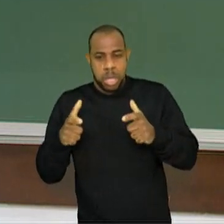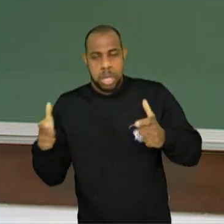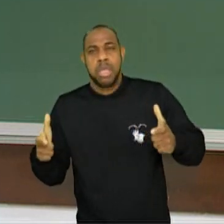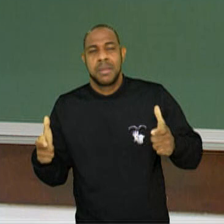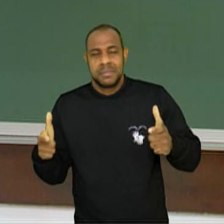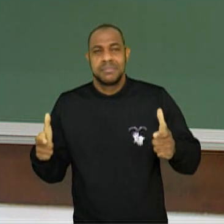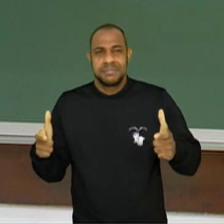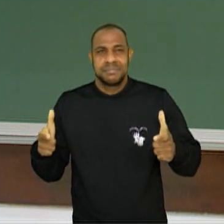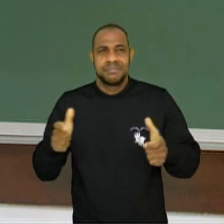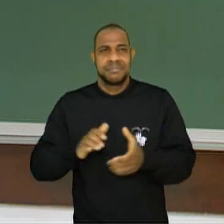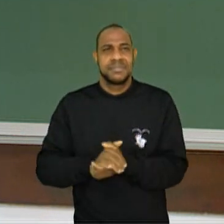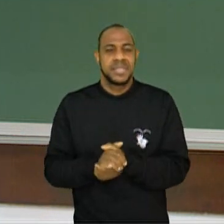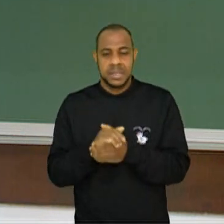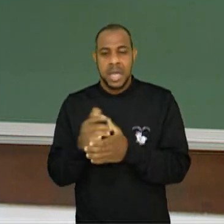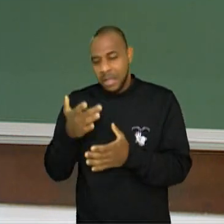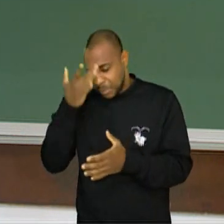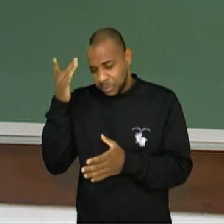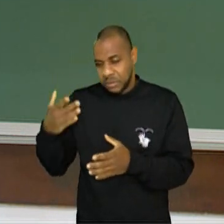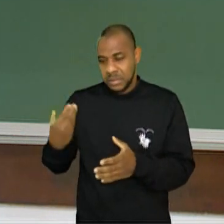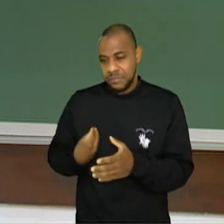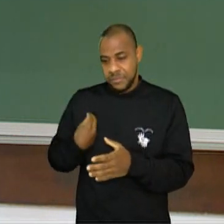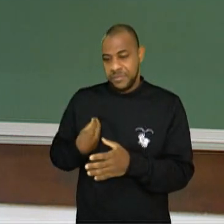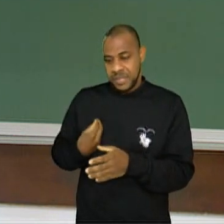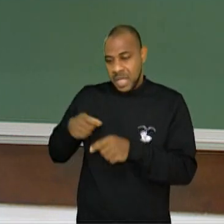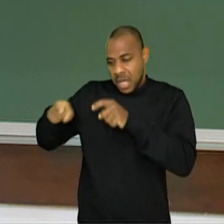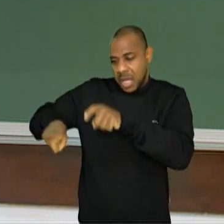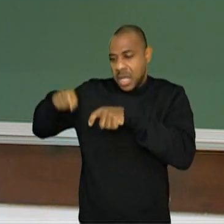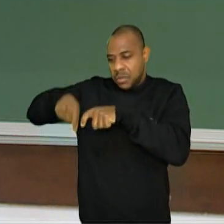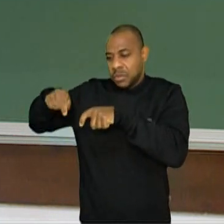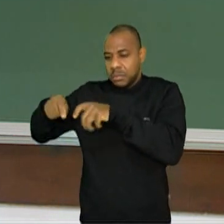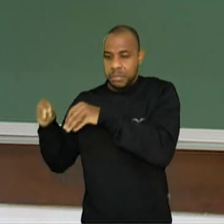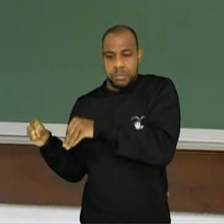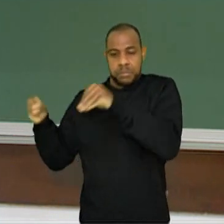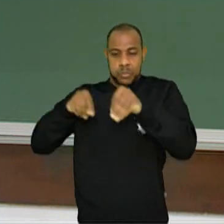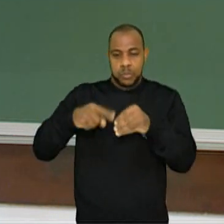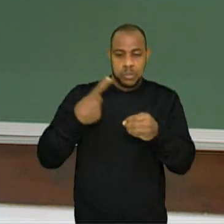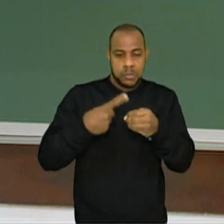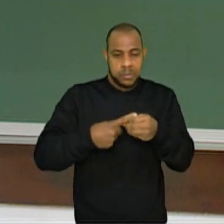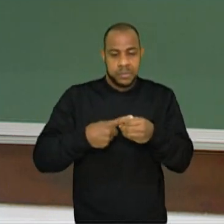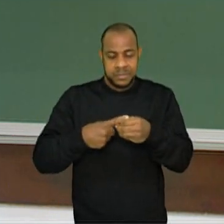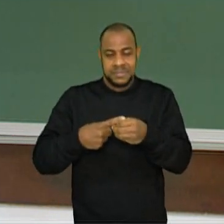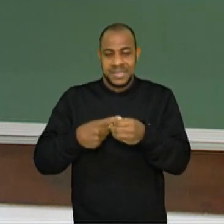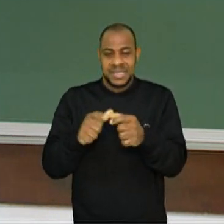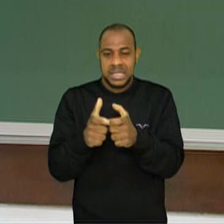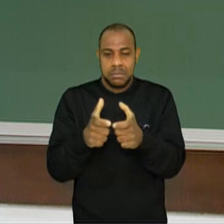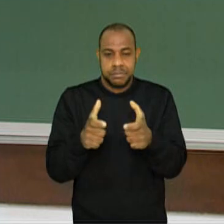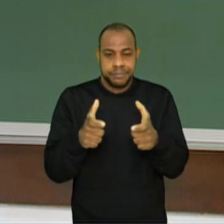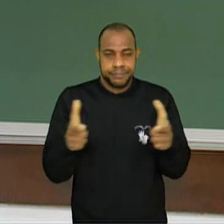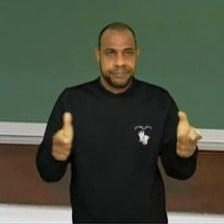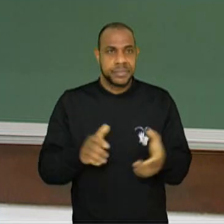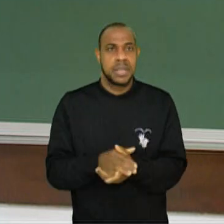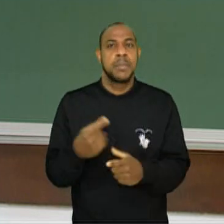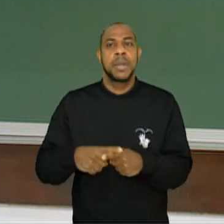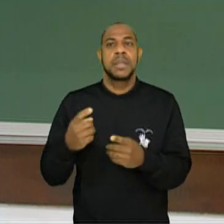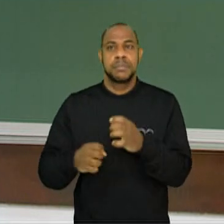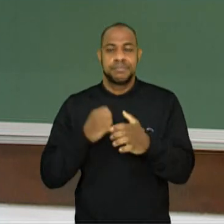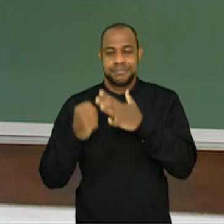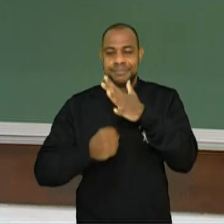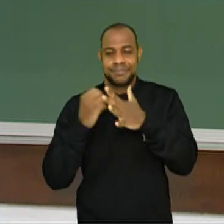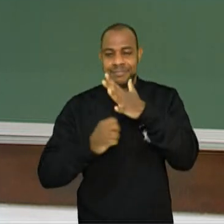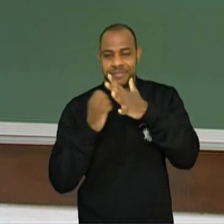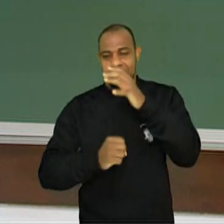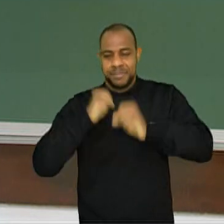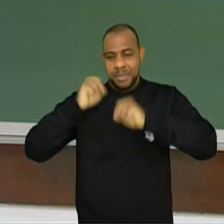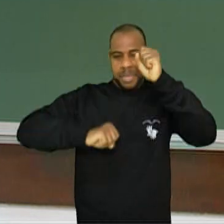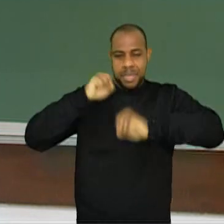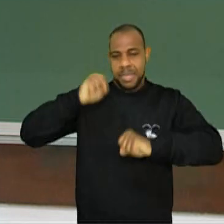nações fizeram a urbanização mais cedo, né? A nossa, ela é chamada tardia, assim como também a industrialização. E isso em história é